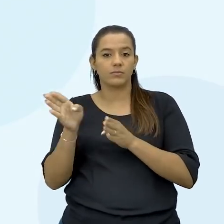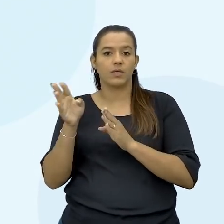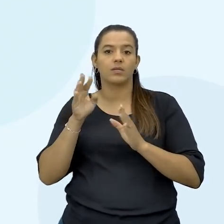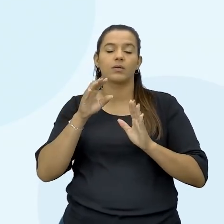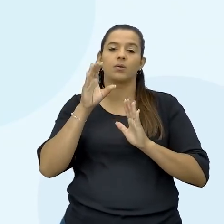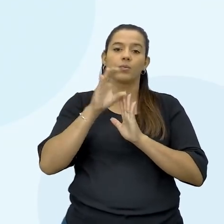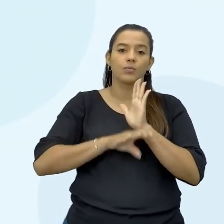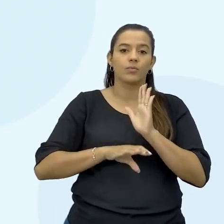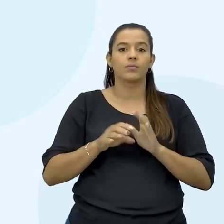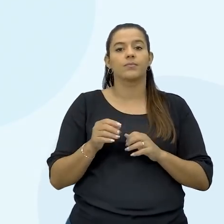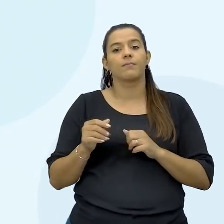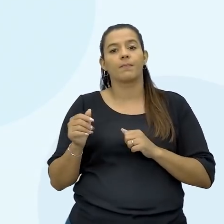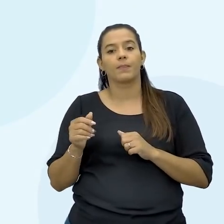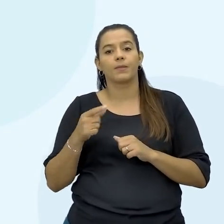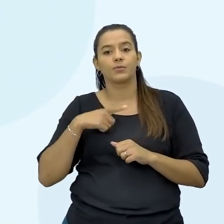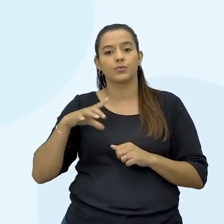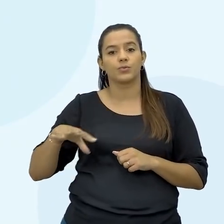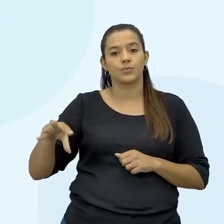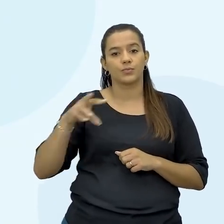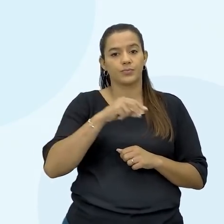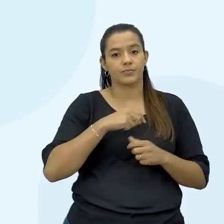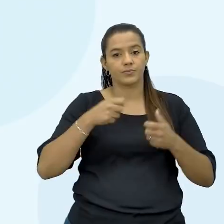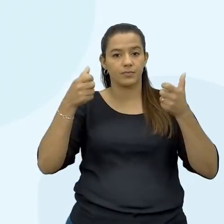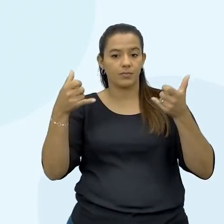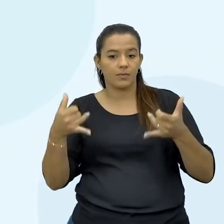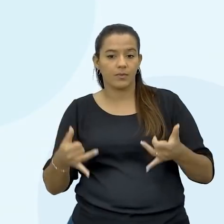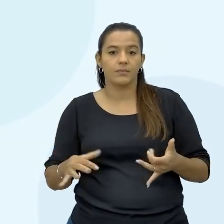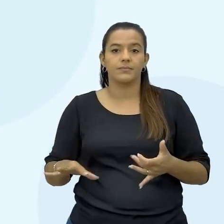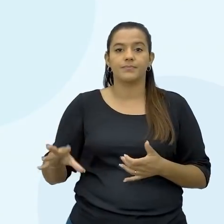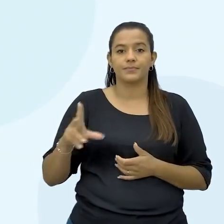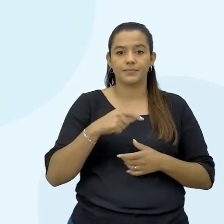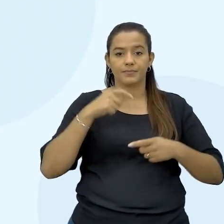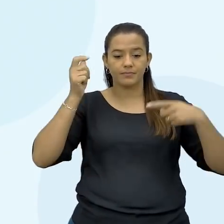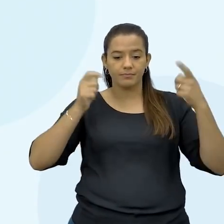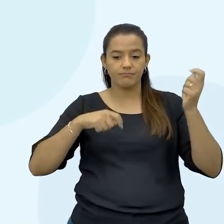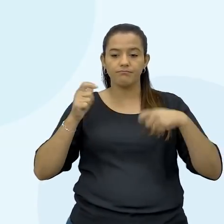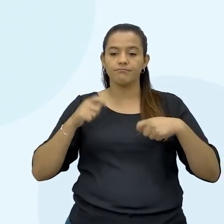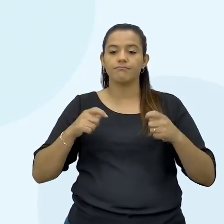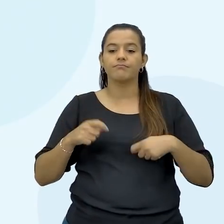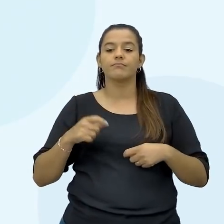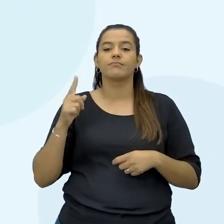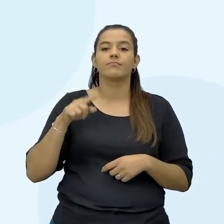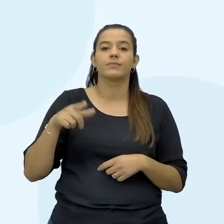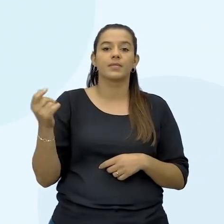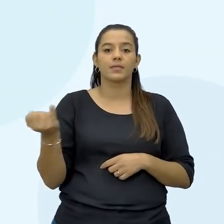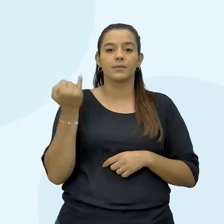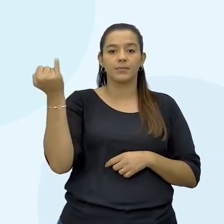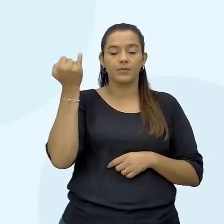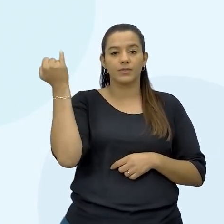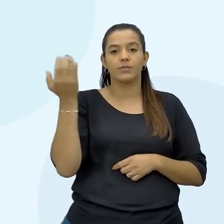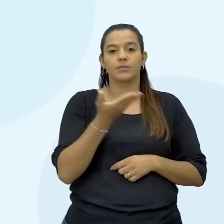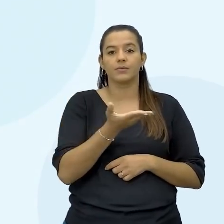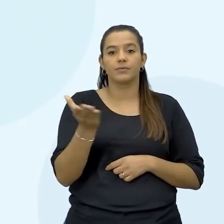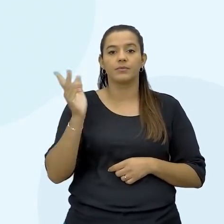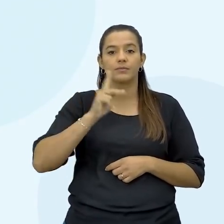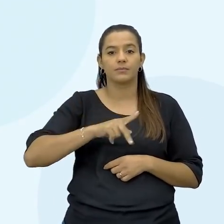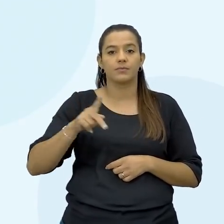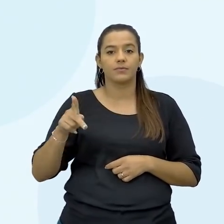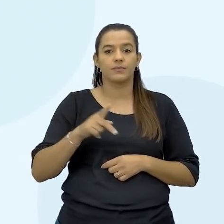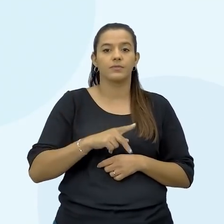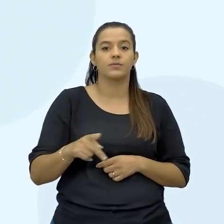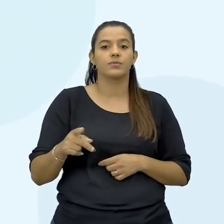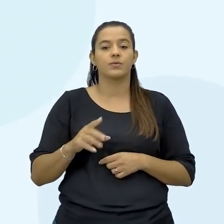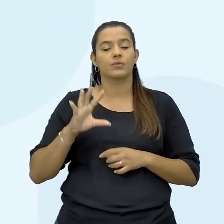curricular, o percurso integrador e o quadro integrador, que são muito importantes para os professores que estão trabalhando